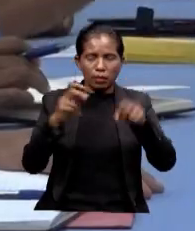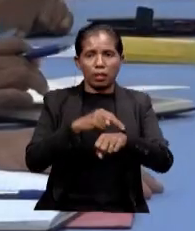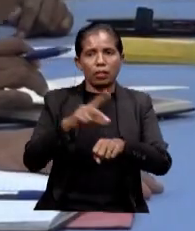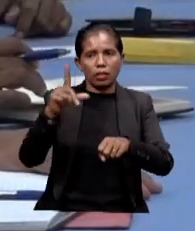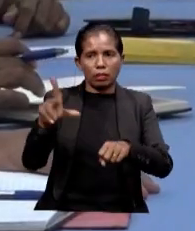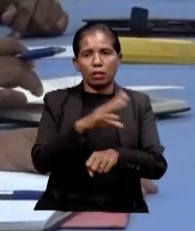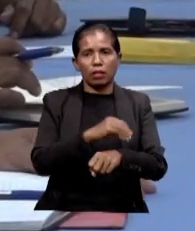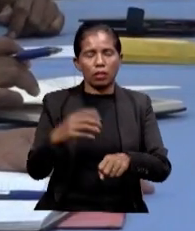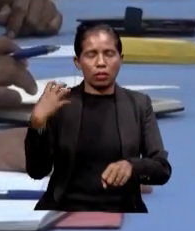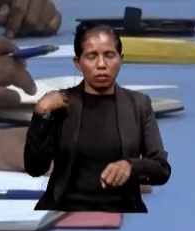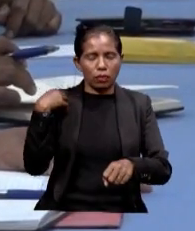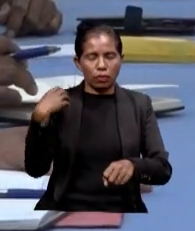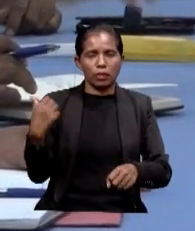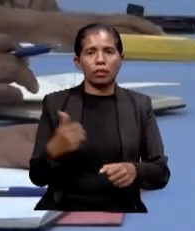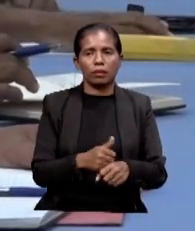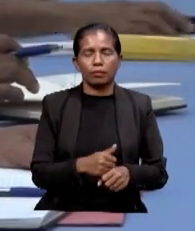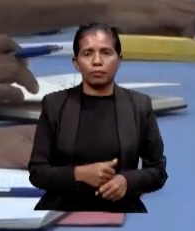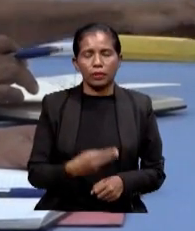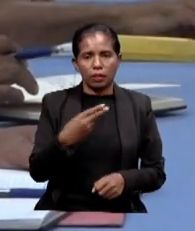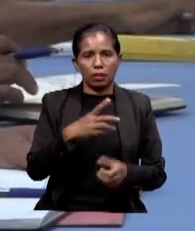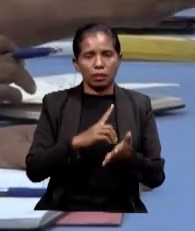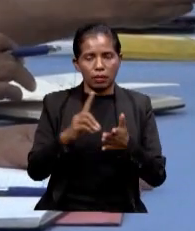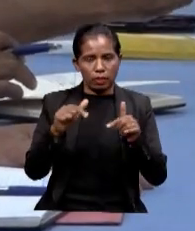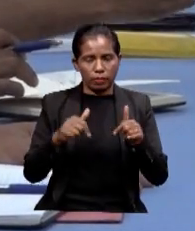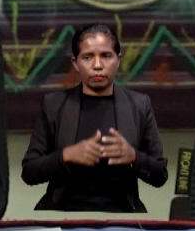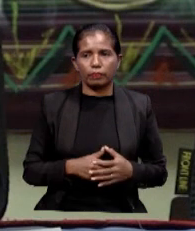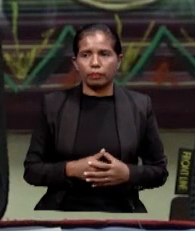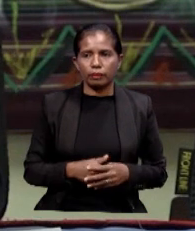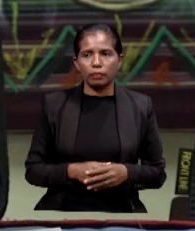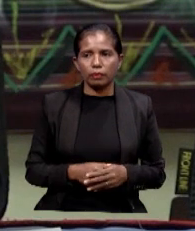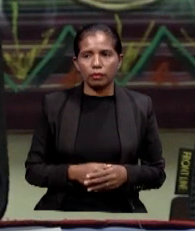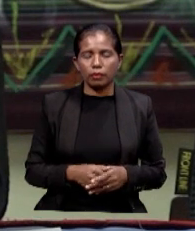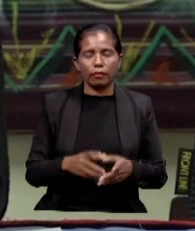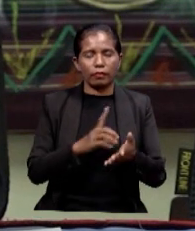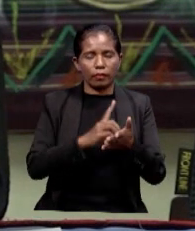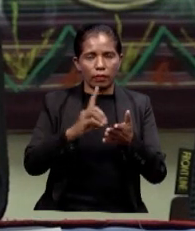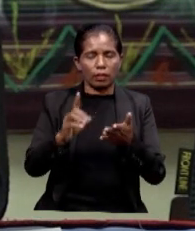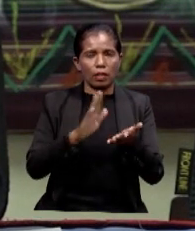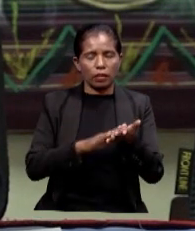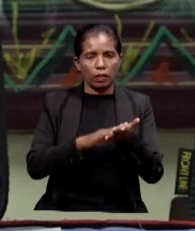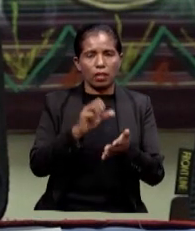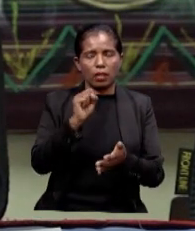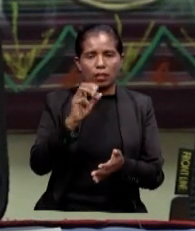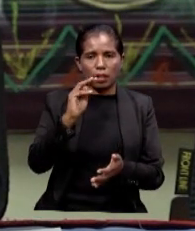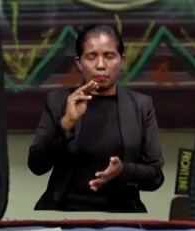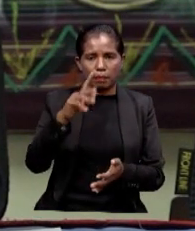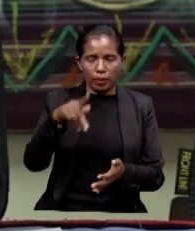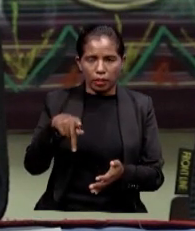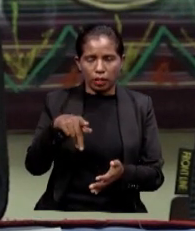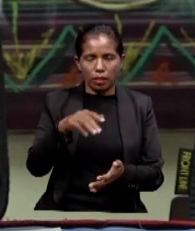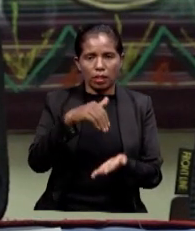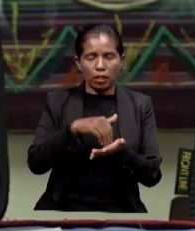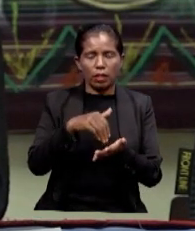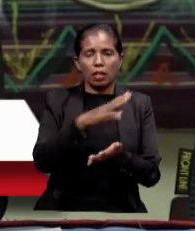Juventude e Desporto, sexta semana. Né? Nível de ensino, ensino básico. Total dos estudantes,